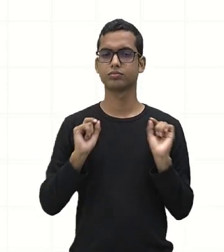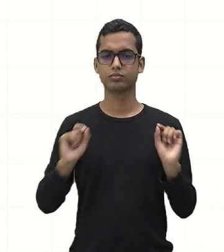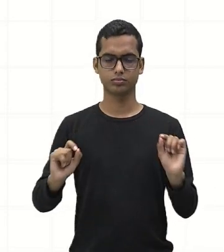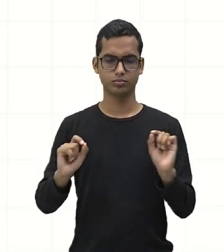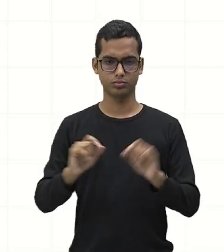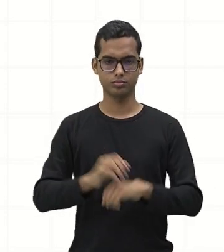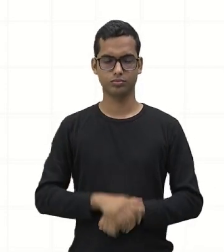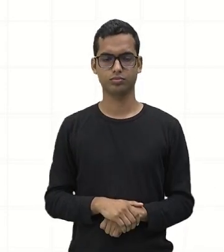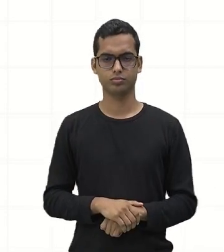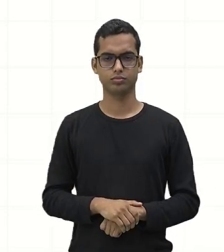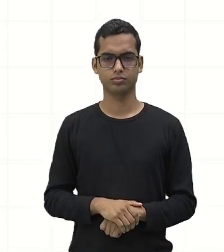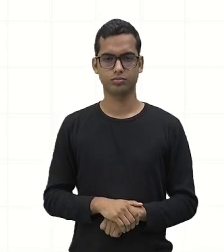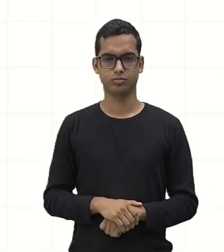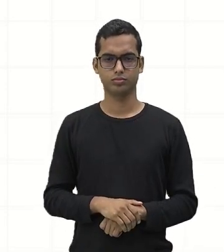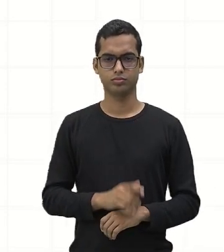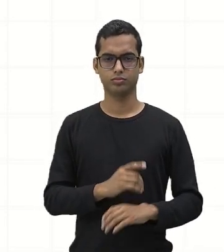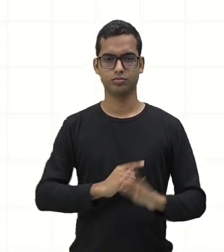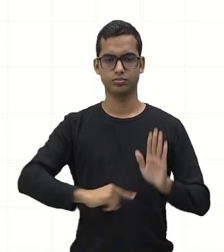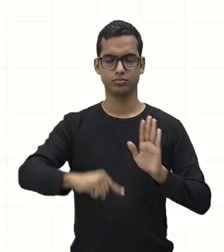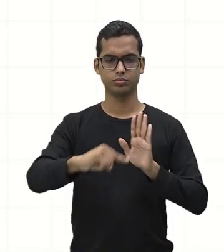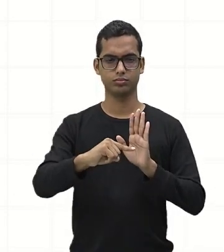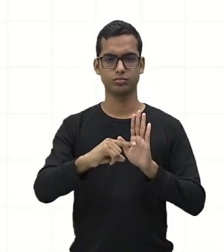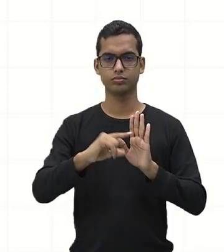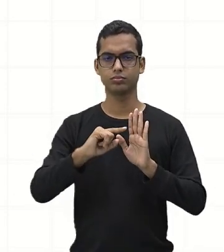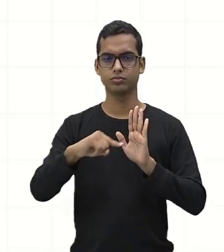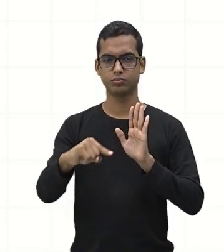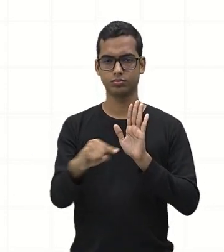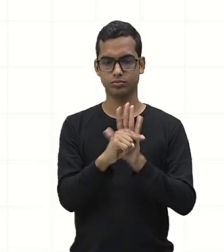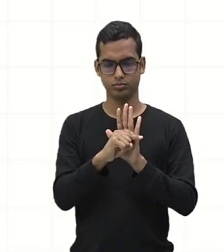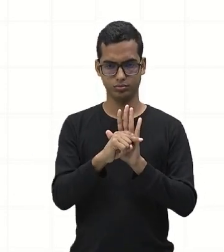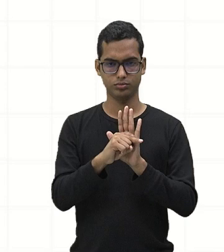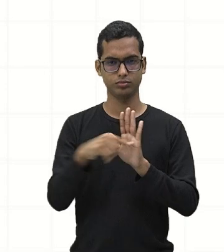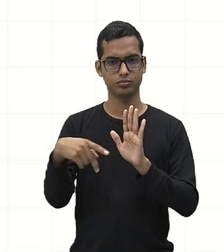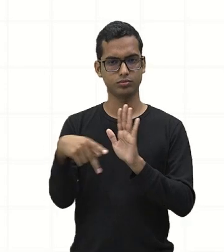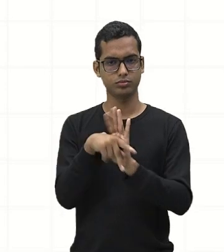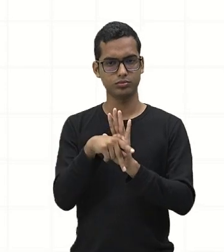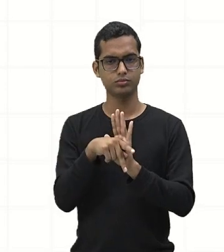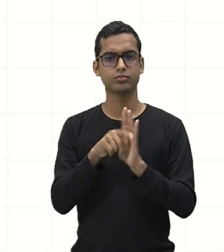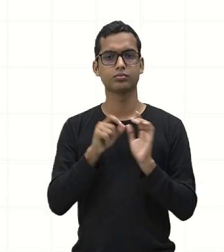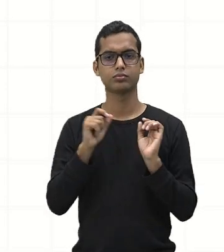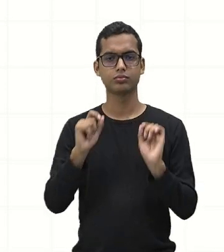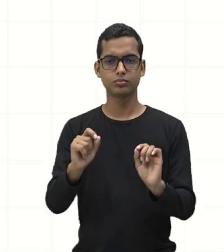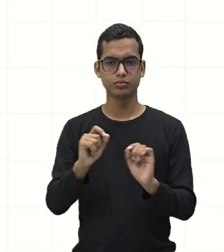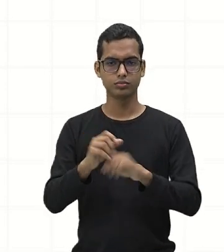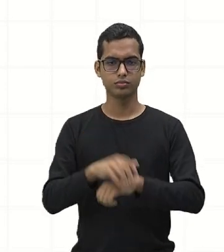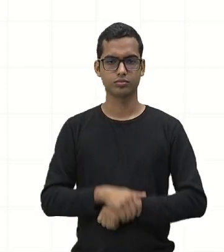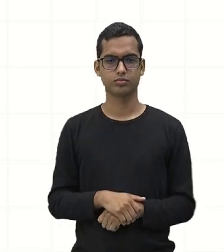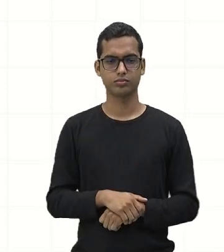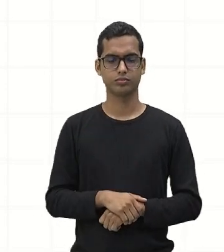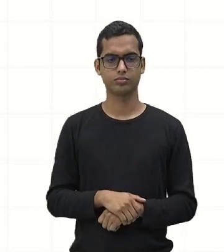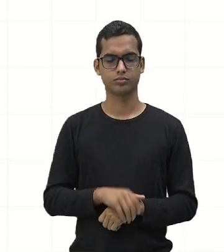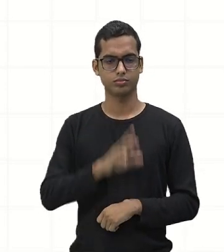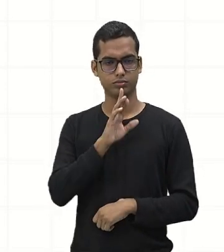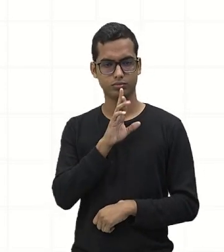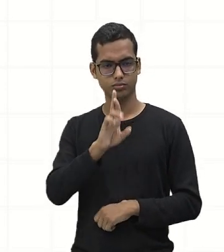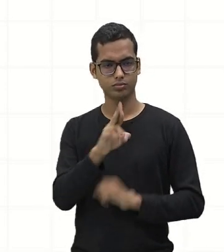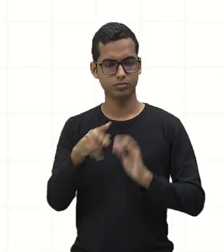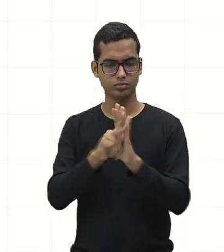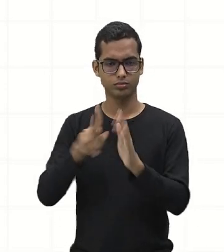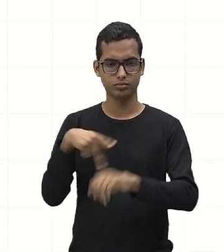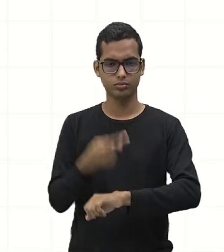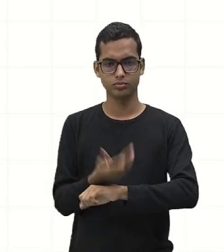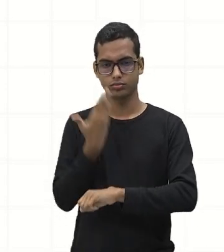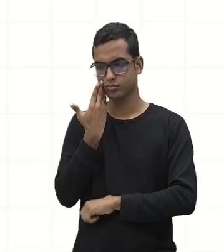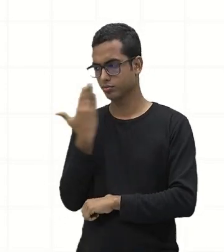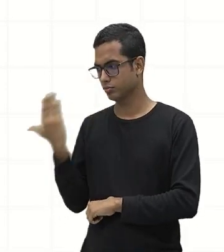os expoentes. Então vamos lá. Agora nós temos aqui algo bem parecido, as potências